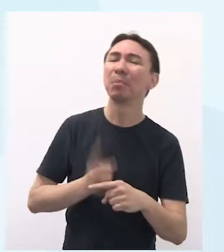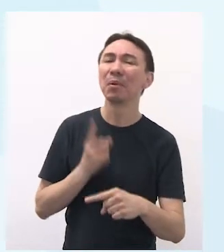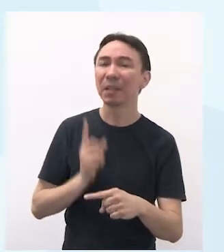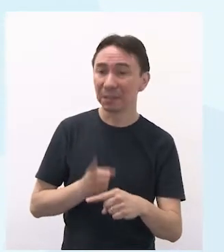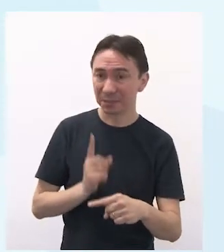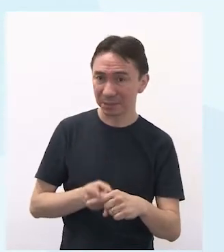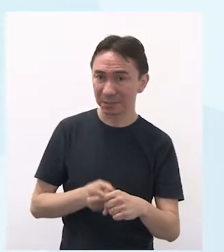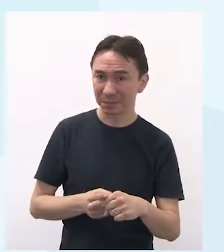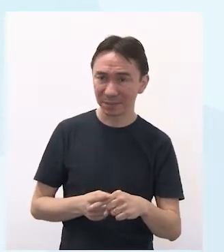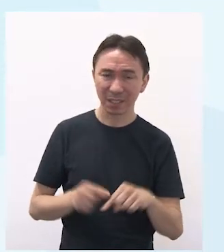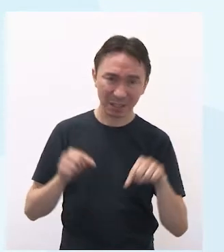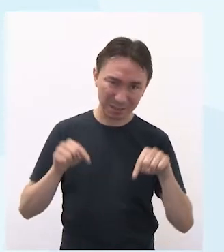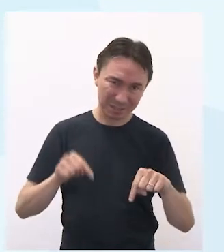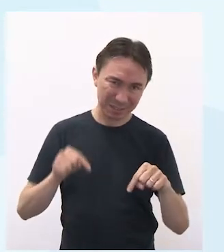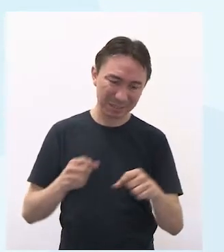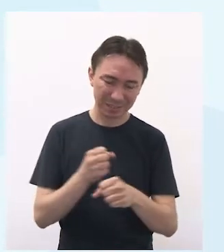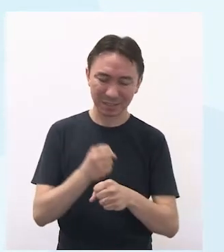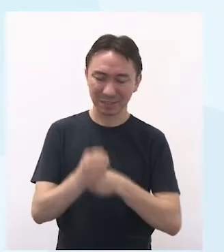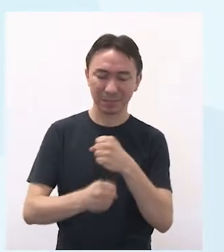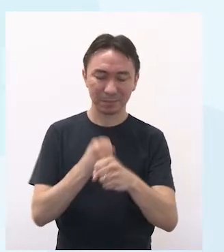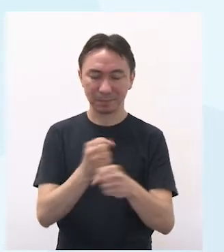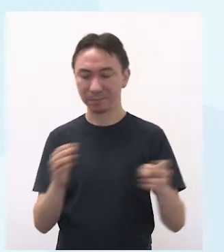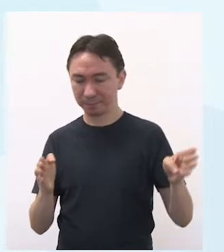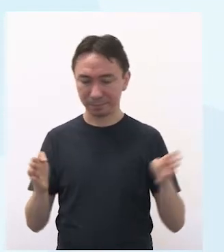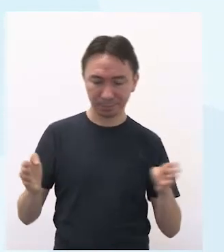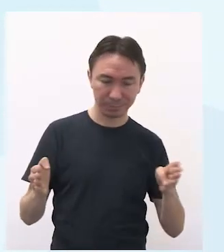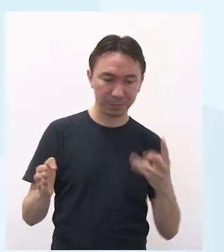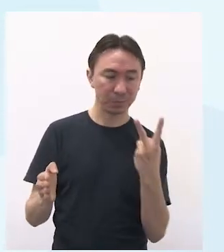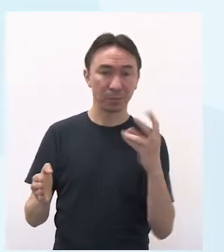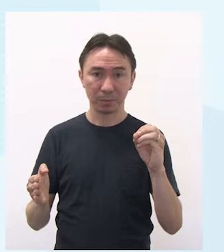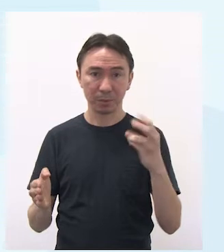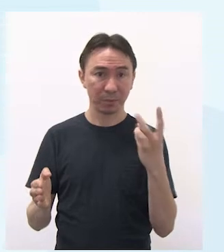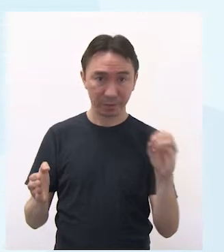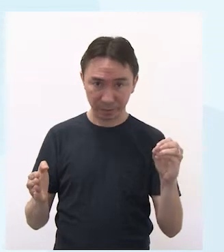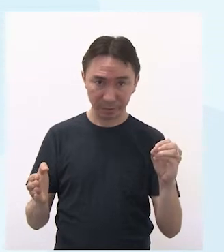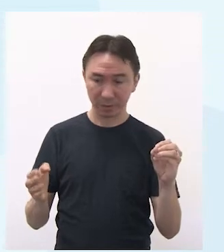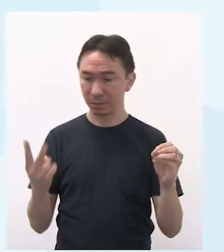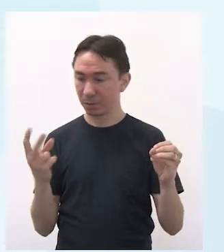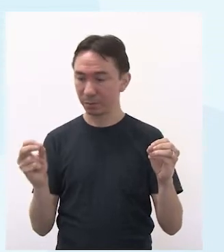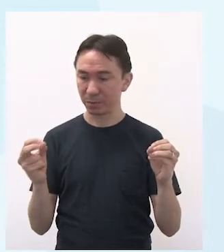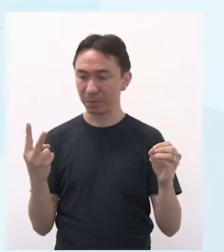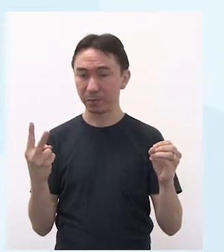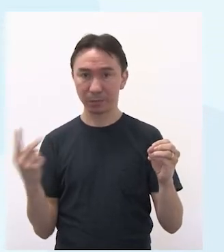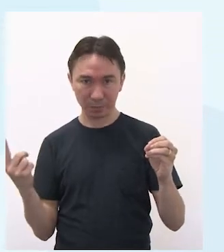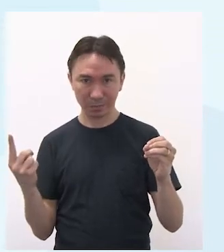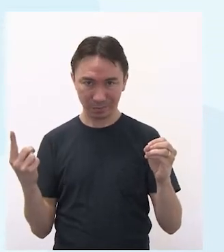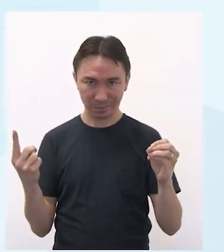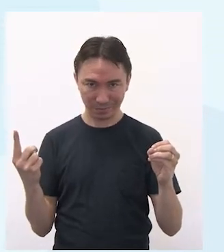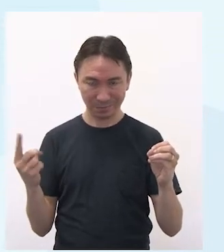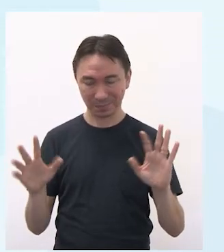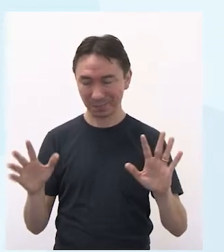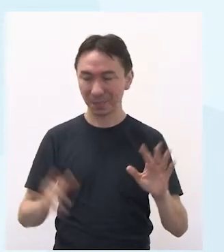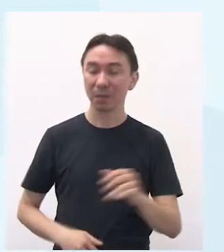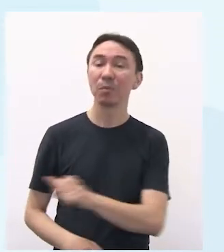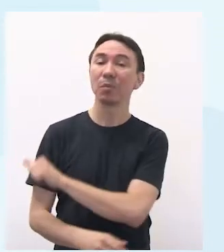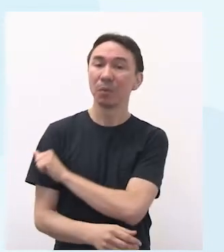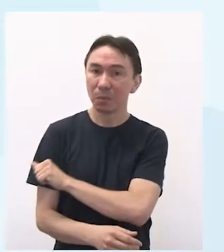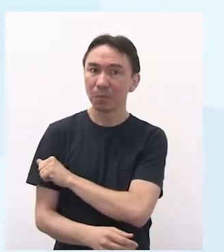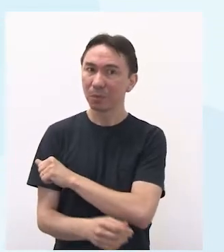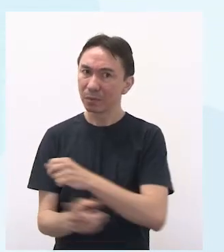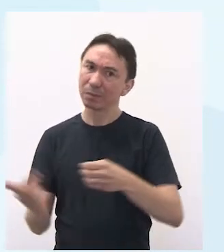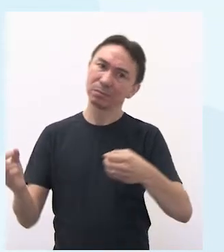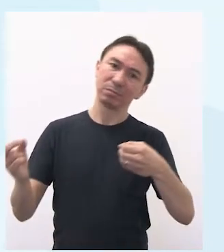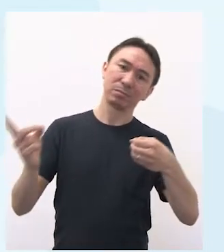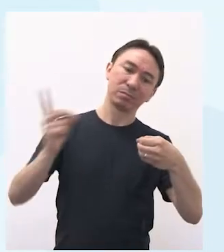desafio 2020 e 2021, em que os nossos alunos agora estão retornando, estão uma parte presencial,